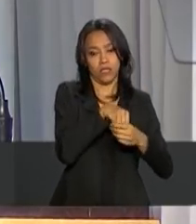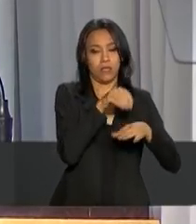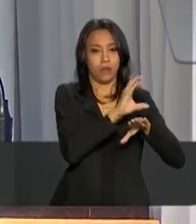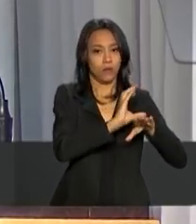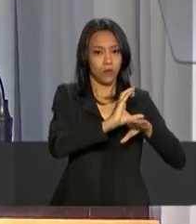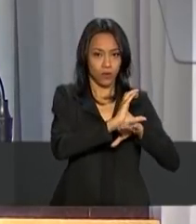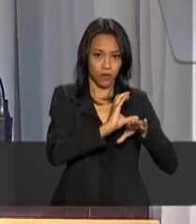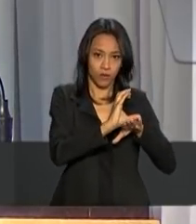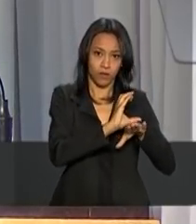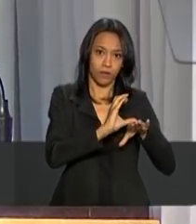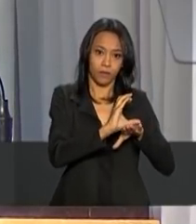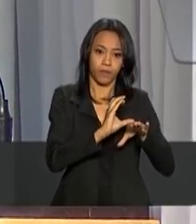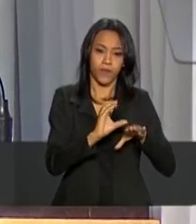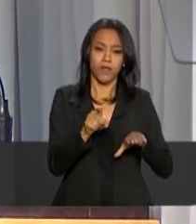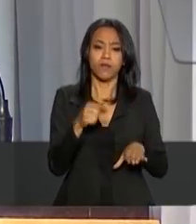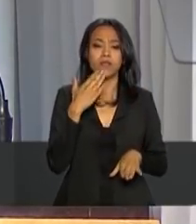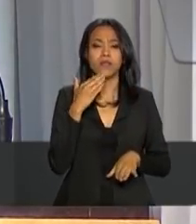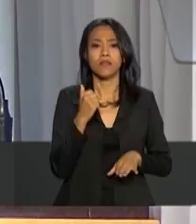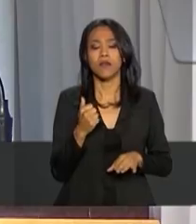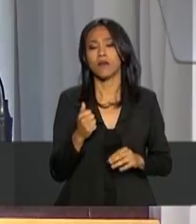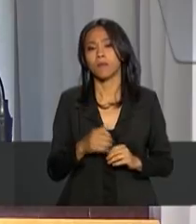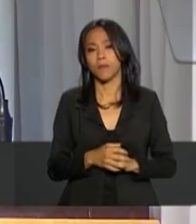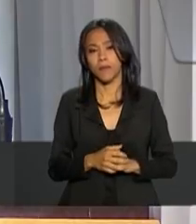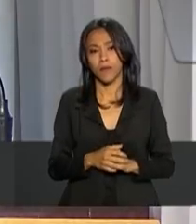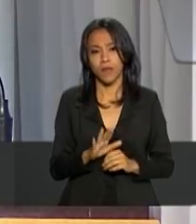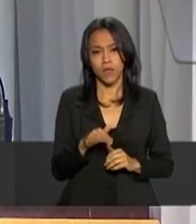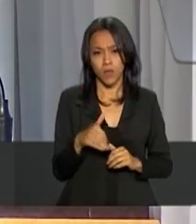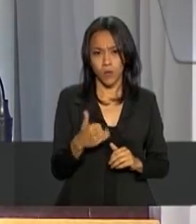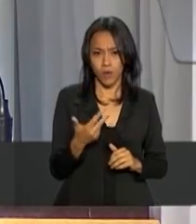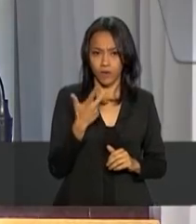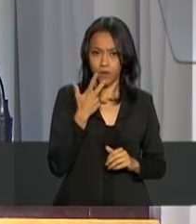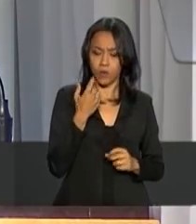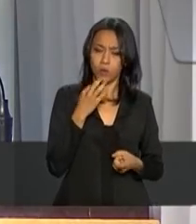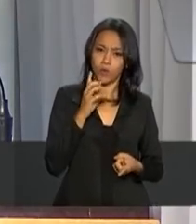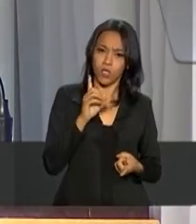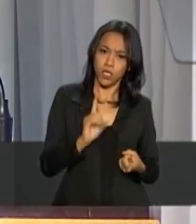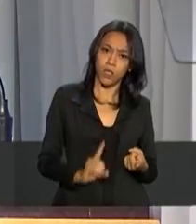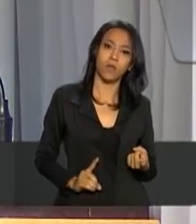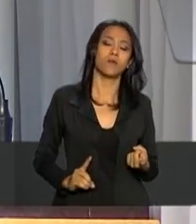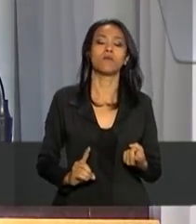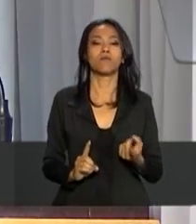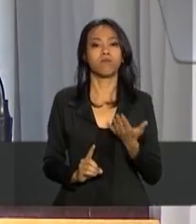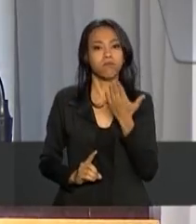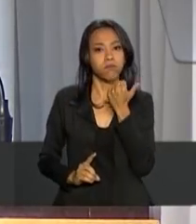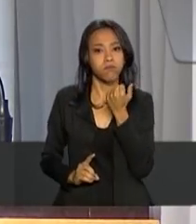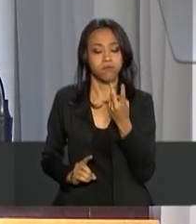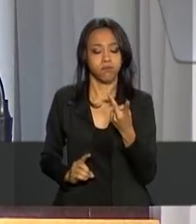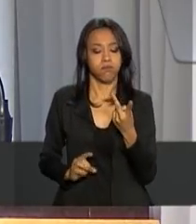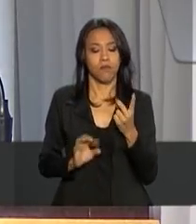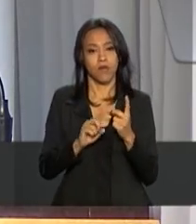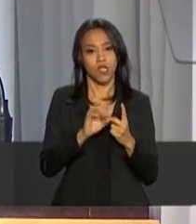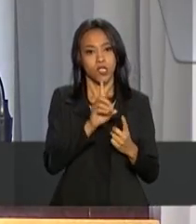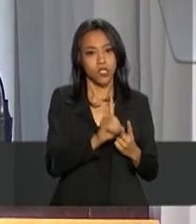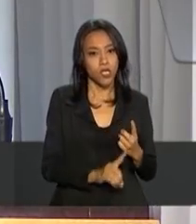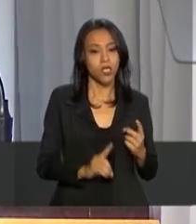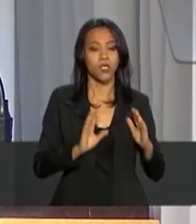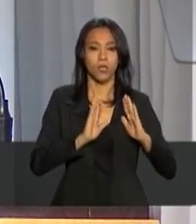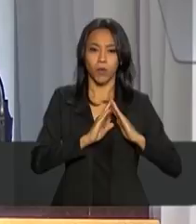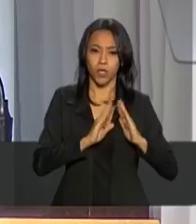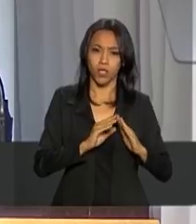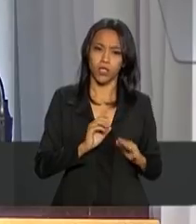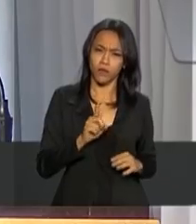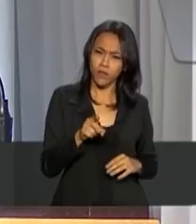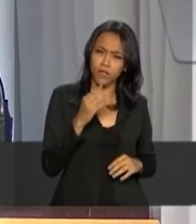interessante, quando se introduziu a história do direito à alimentação e direito à moradia, As pessoas me disseram, meu Temer, vem cá, você que é